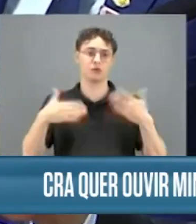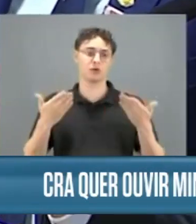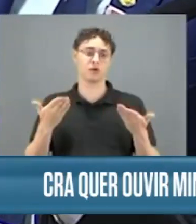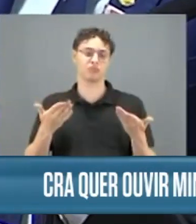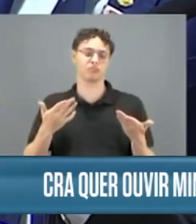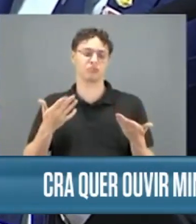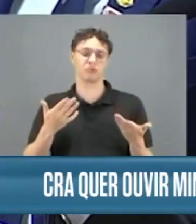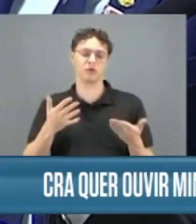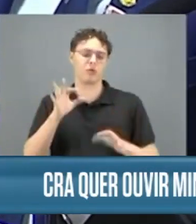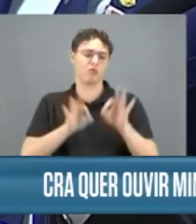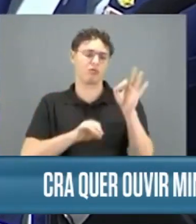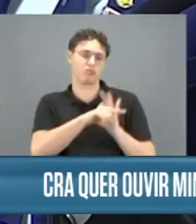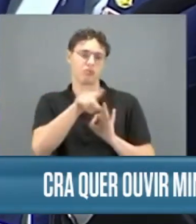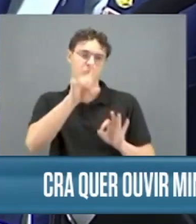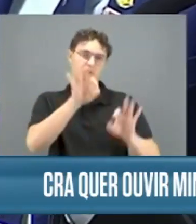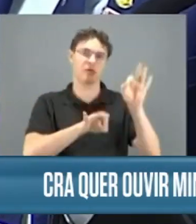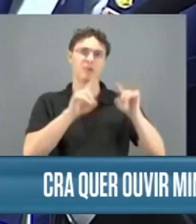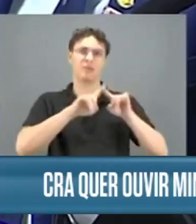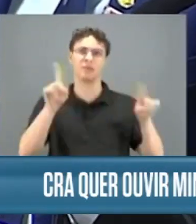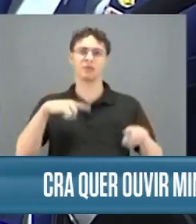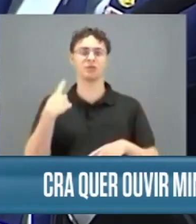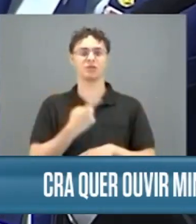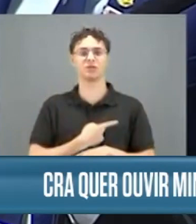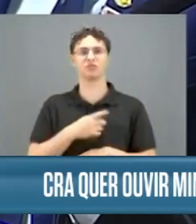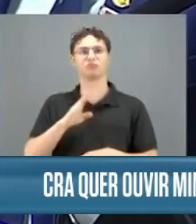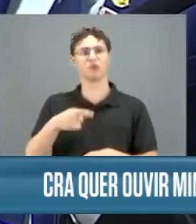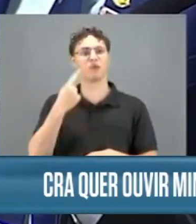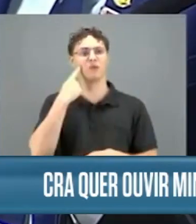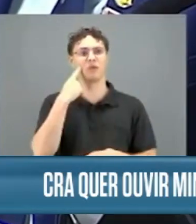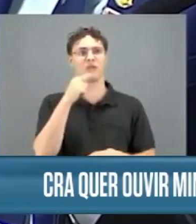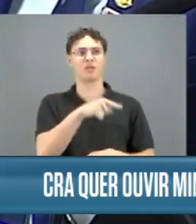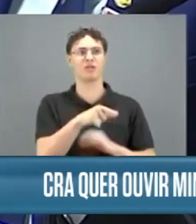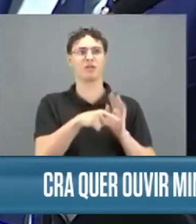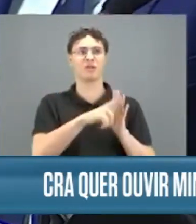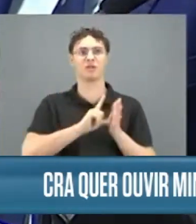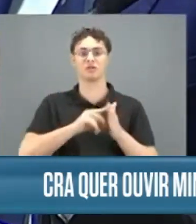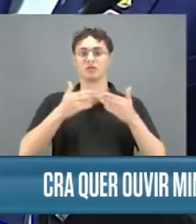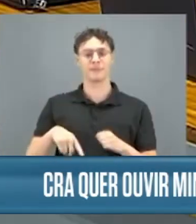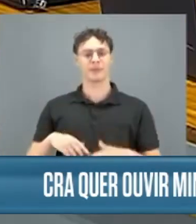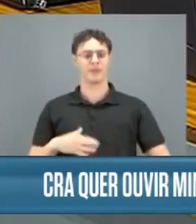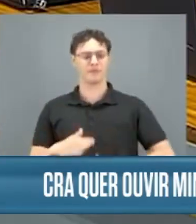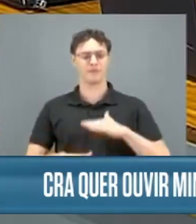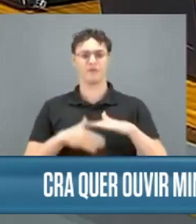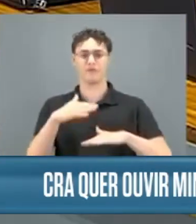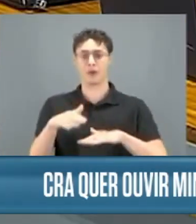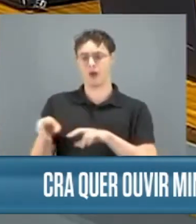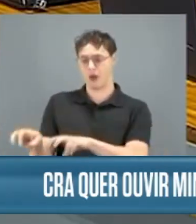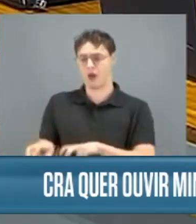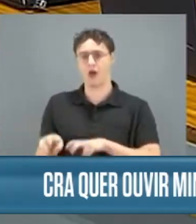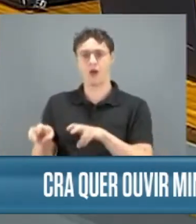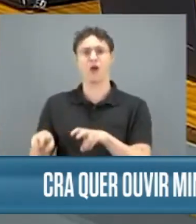sugeriu que o primeiro a ser ouvido seja o ministro do Desenvolvimento Agrário Paulo Teixeira